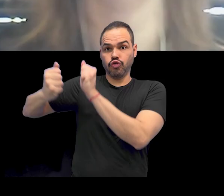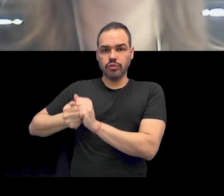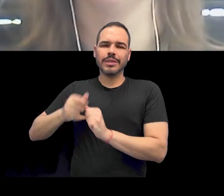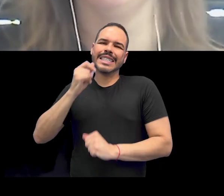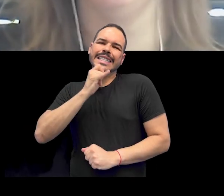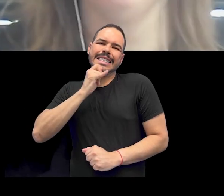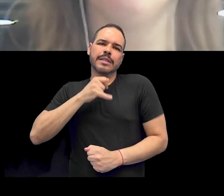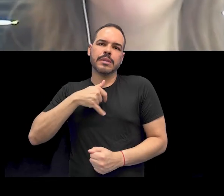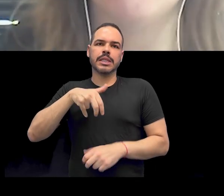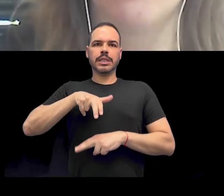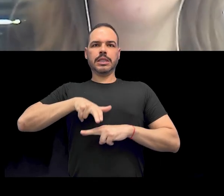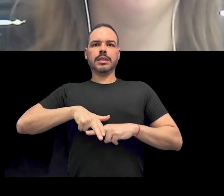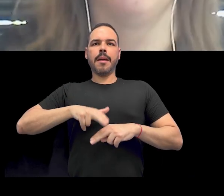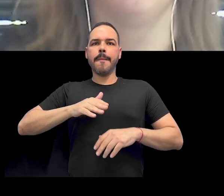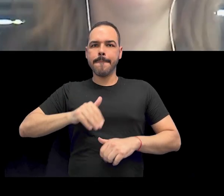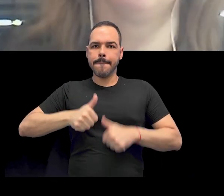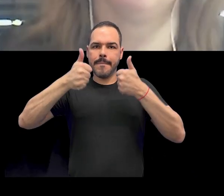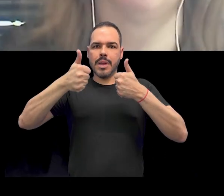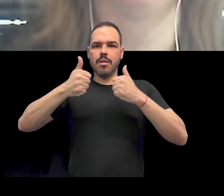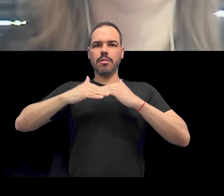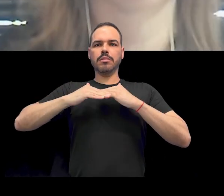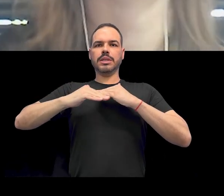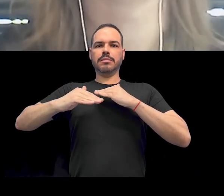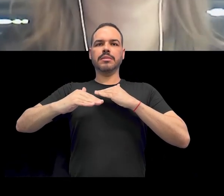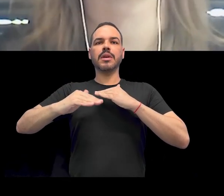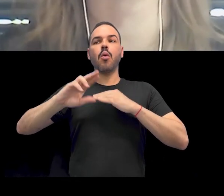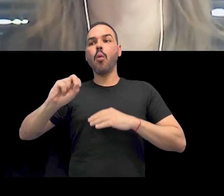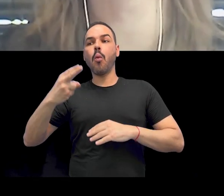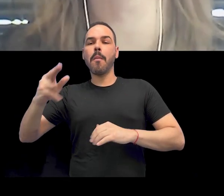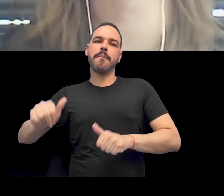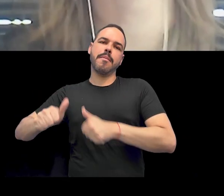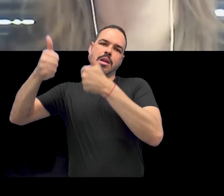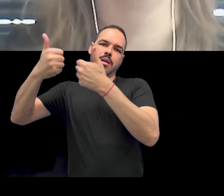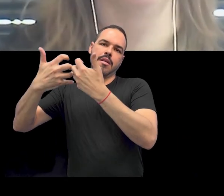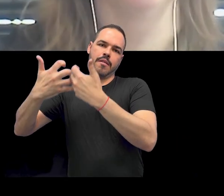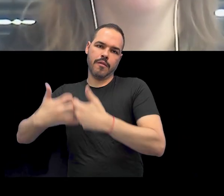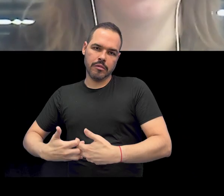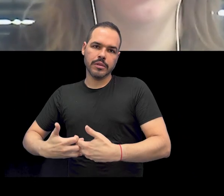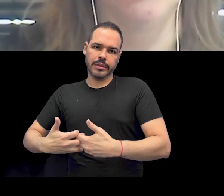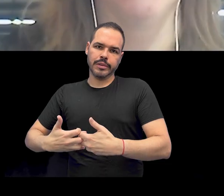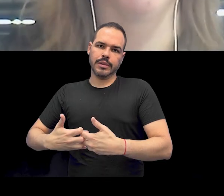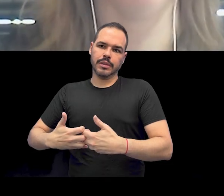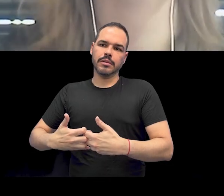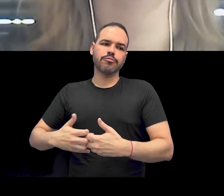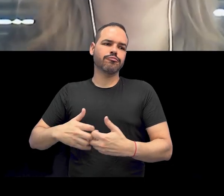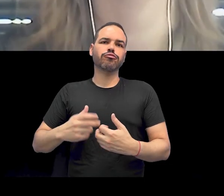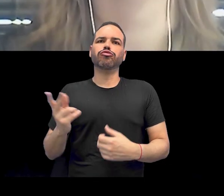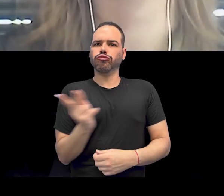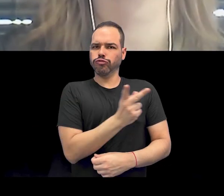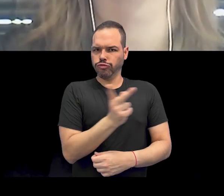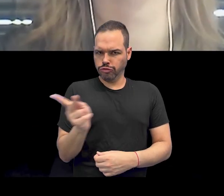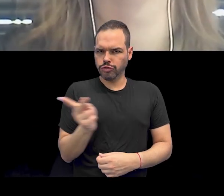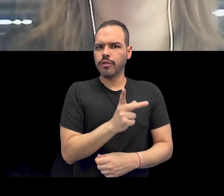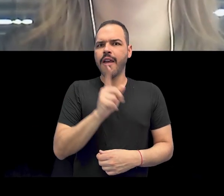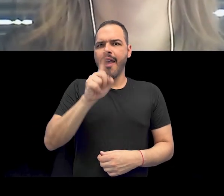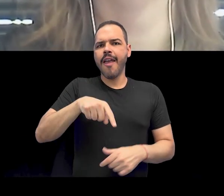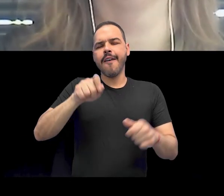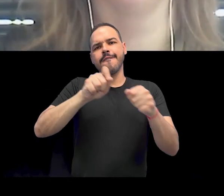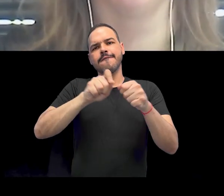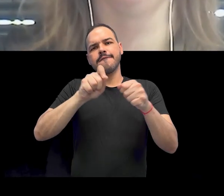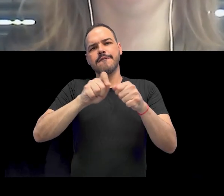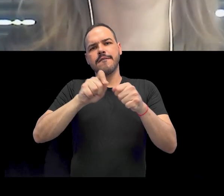para estabilizar ou melhorar a função. São confeccionadas geralmente sob medida, né? E ajudam ali